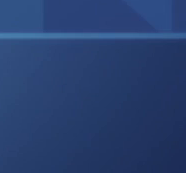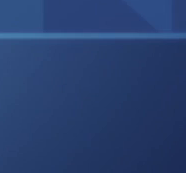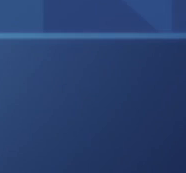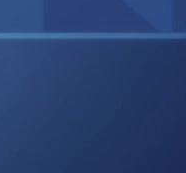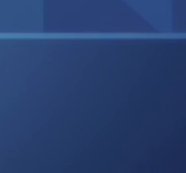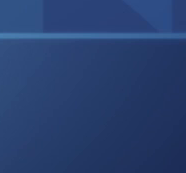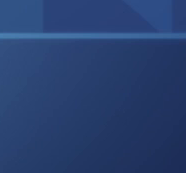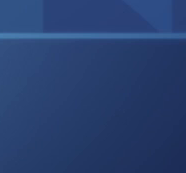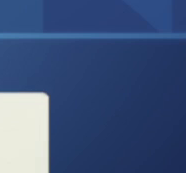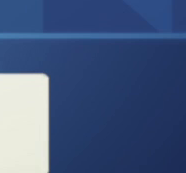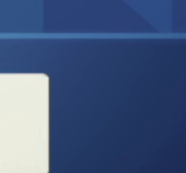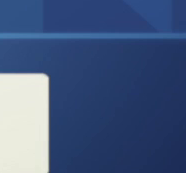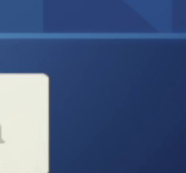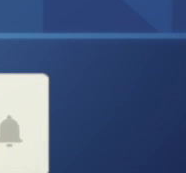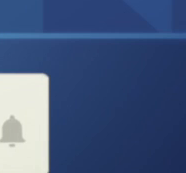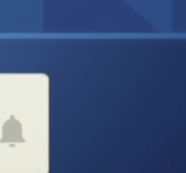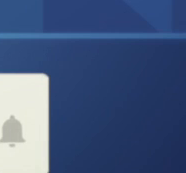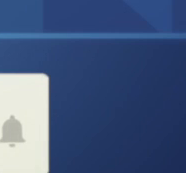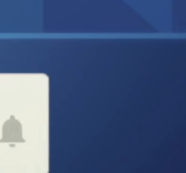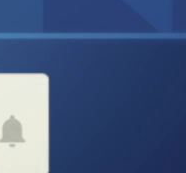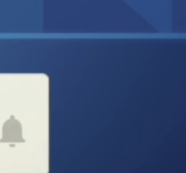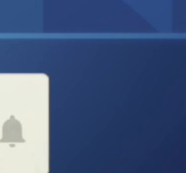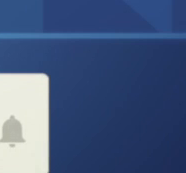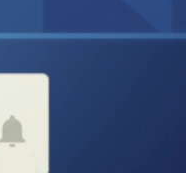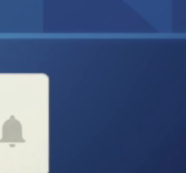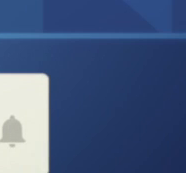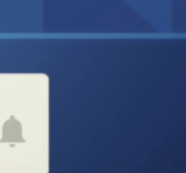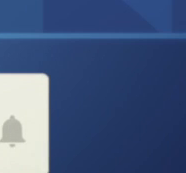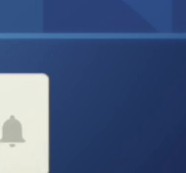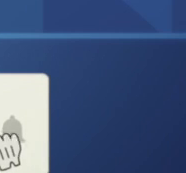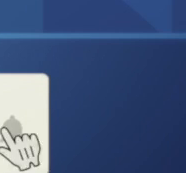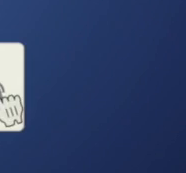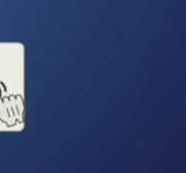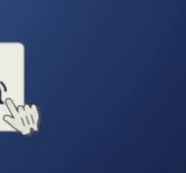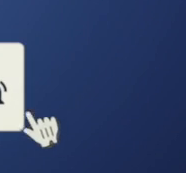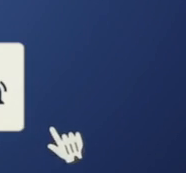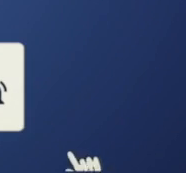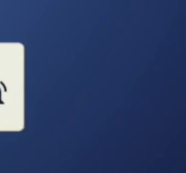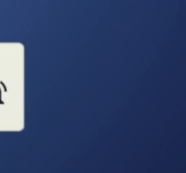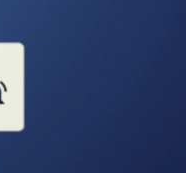Hai, telespectadores atu redan informação actuais no factuais, que tal lua inscreva,